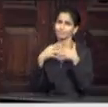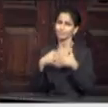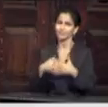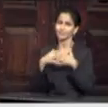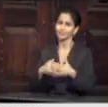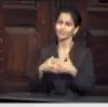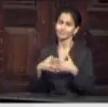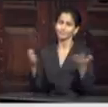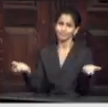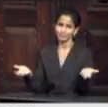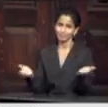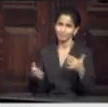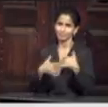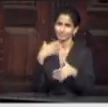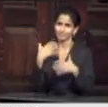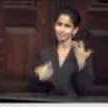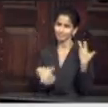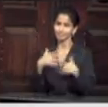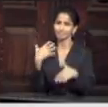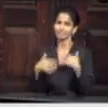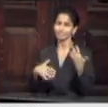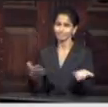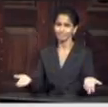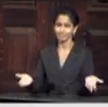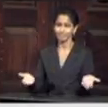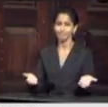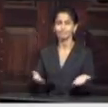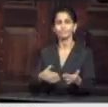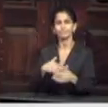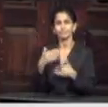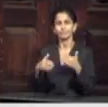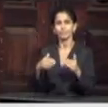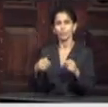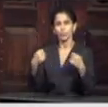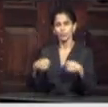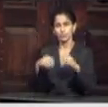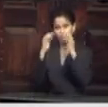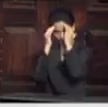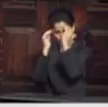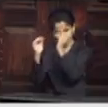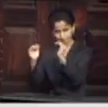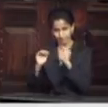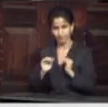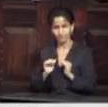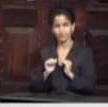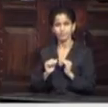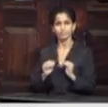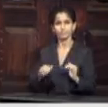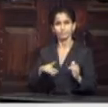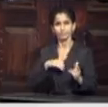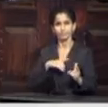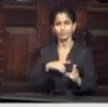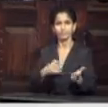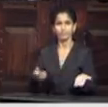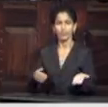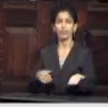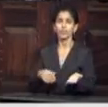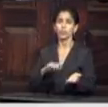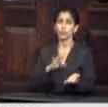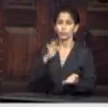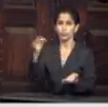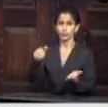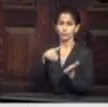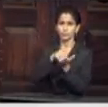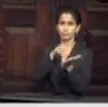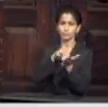desaparece, né, e muda o resultado de uma eleição, para atender interesse privado. Dizer que isso é para evitar demissão?